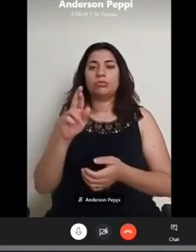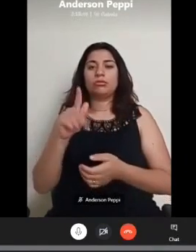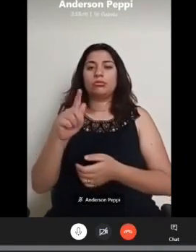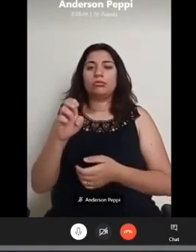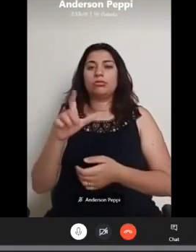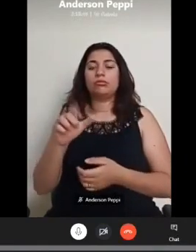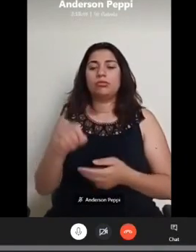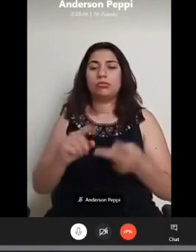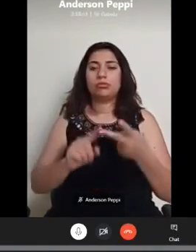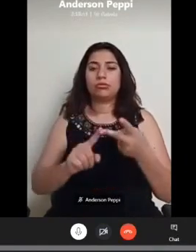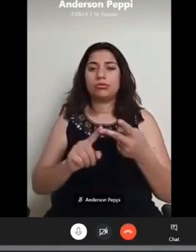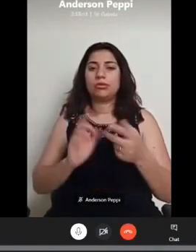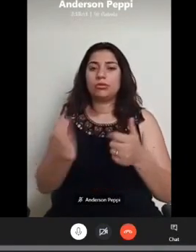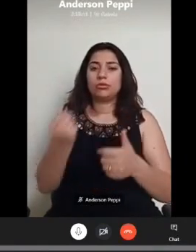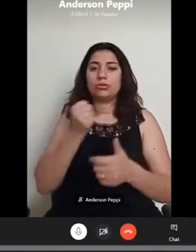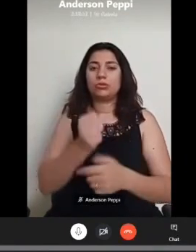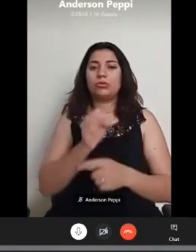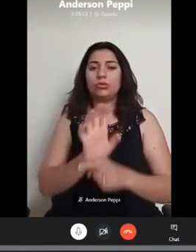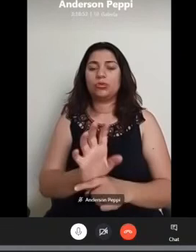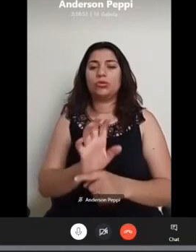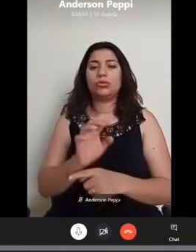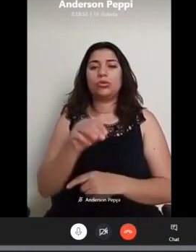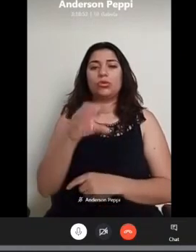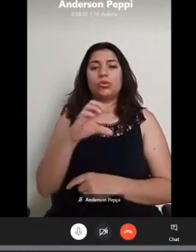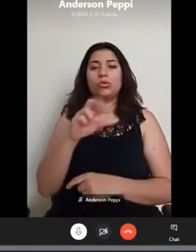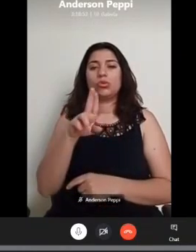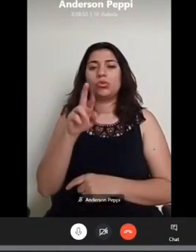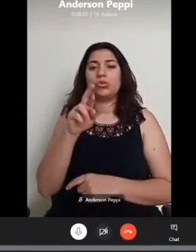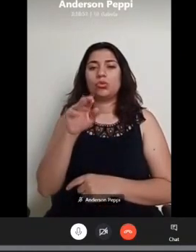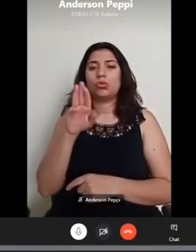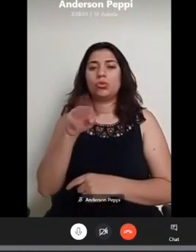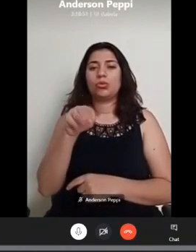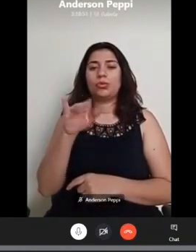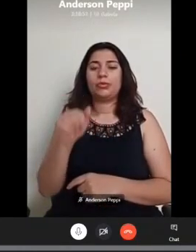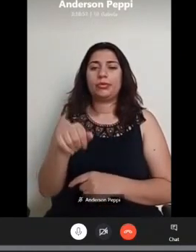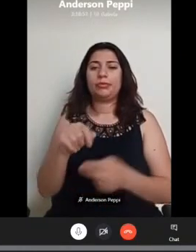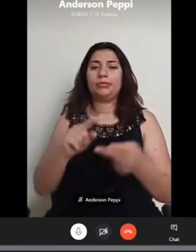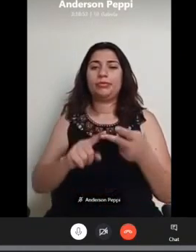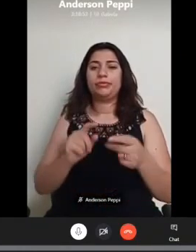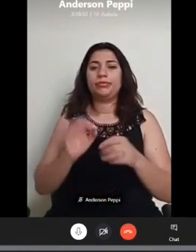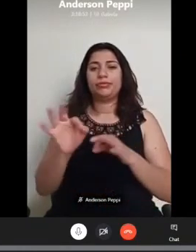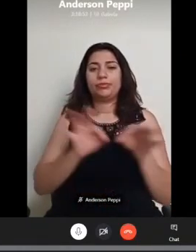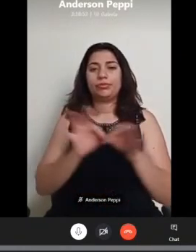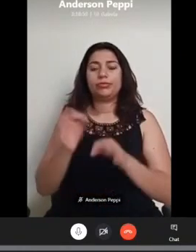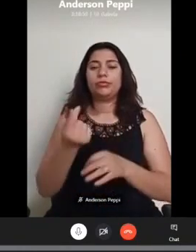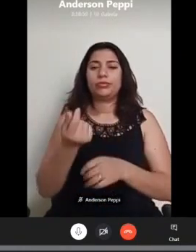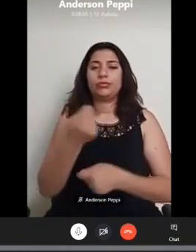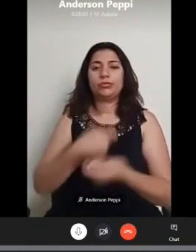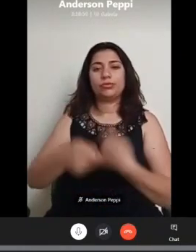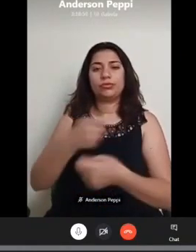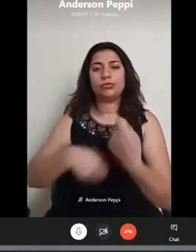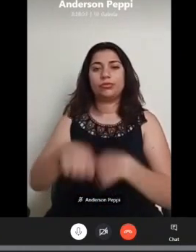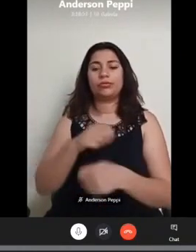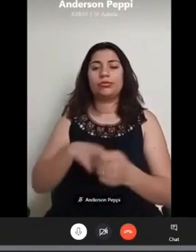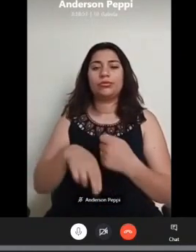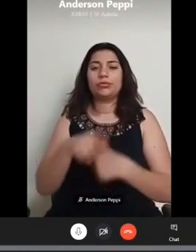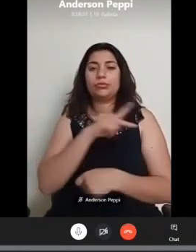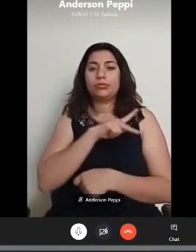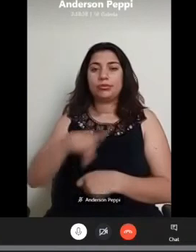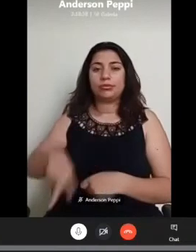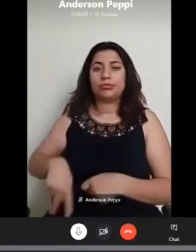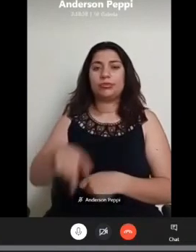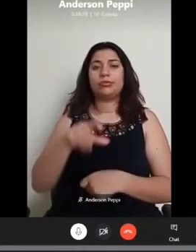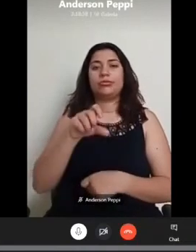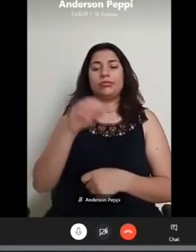A Comissão de Orçamento, Finanças e Contabilidade tem como presidente Sargento Laudo,